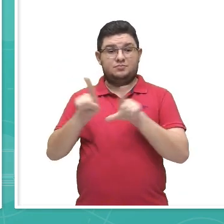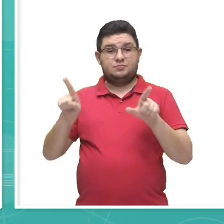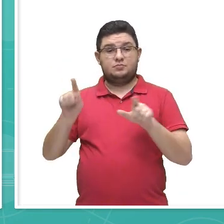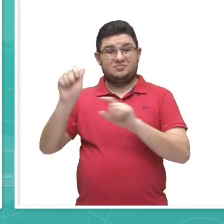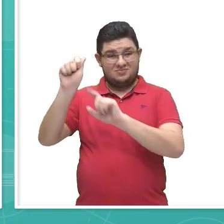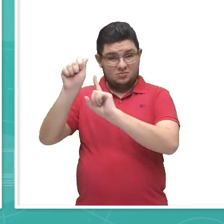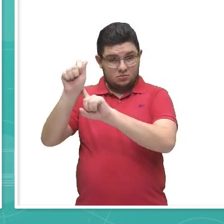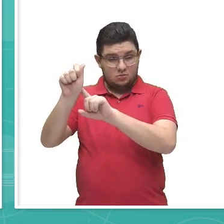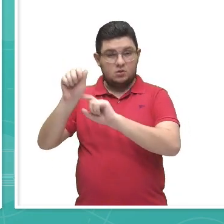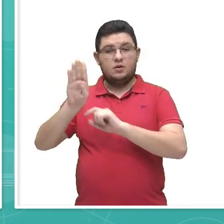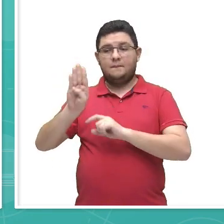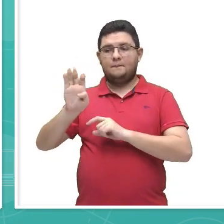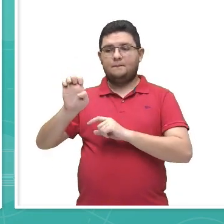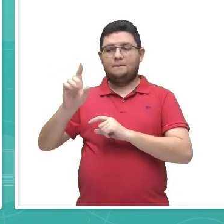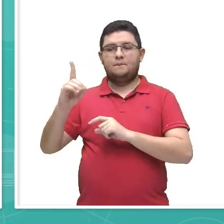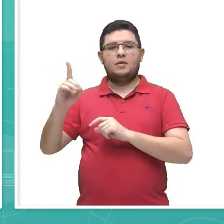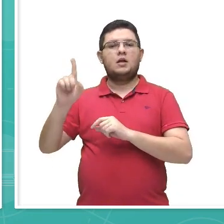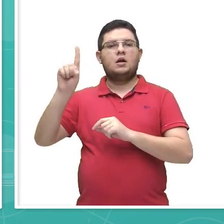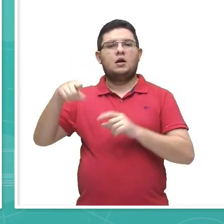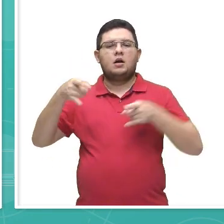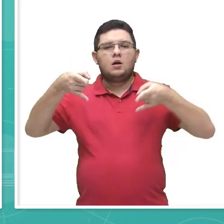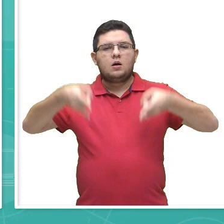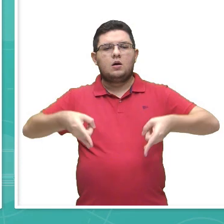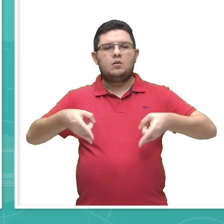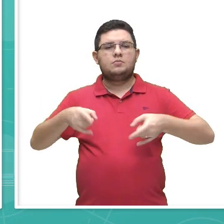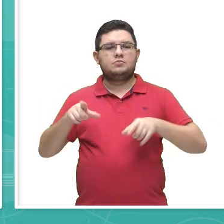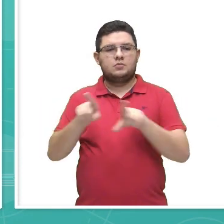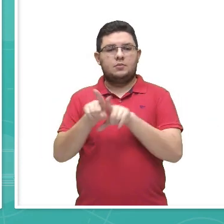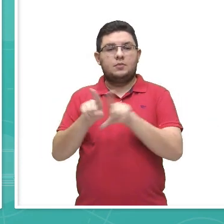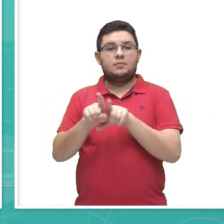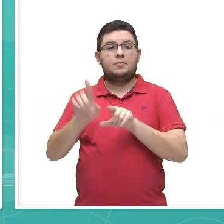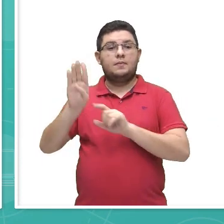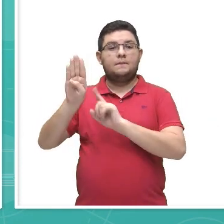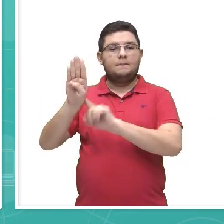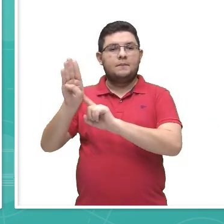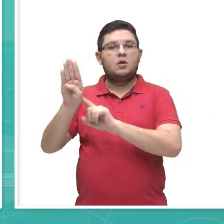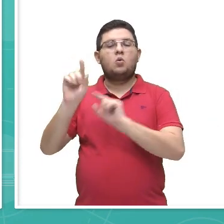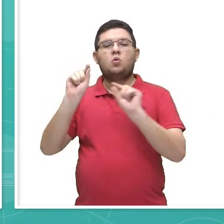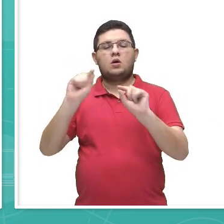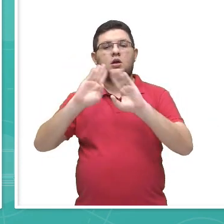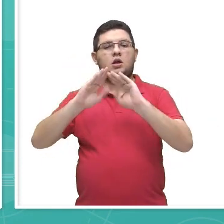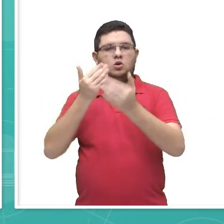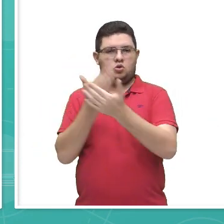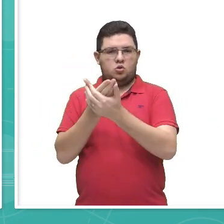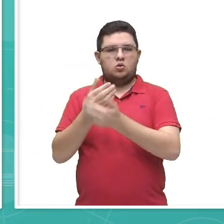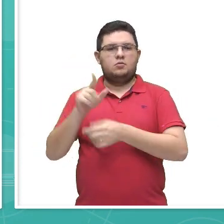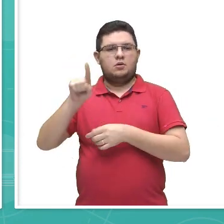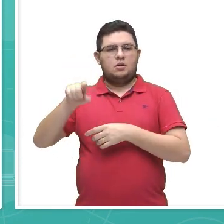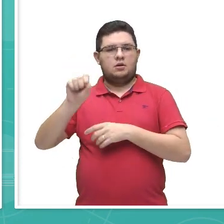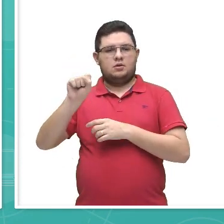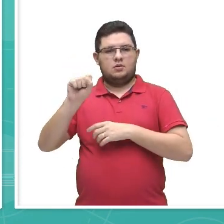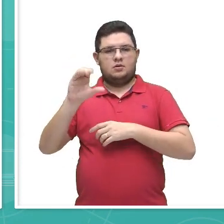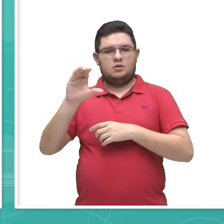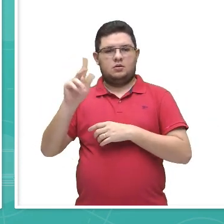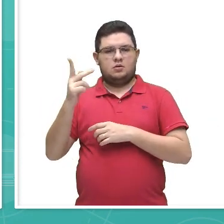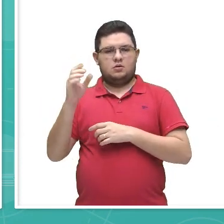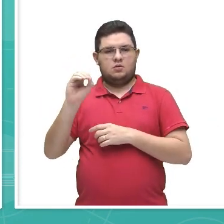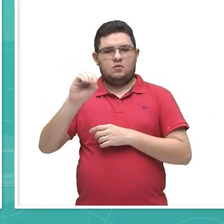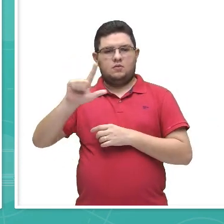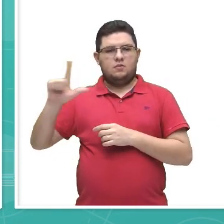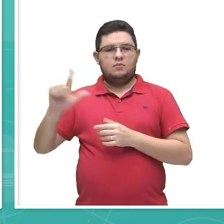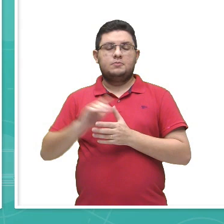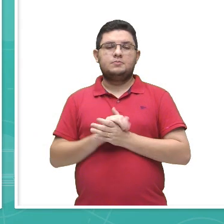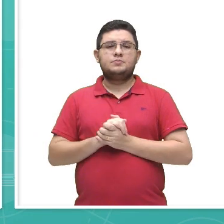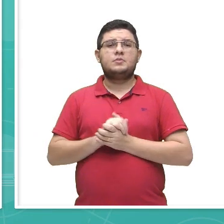que é a palavra cama, e a letra B, school, escola. Na letra C você tem they have